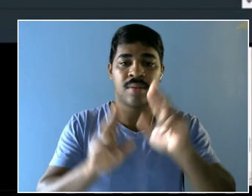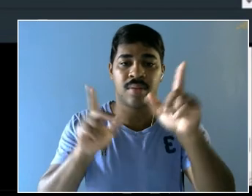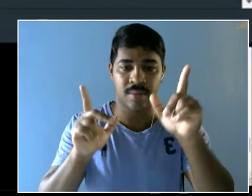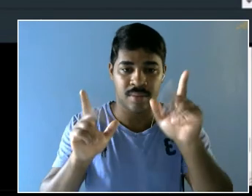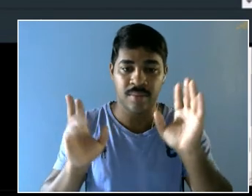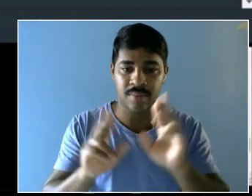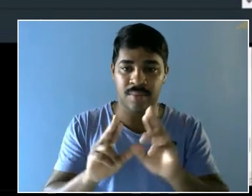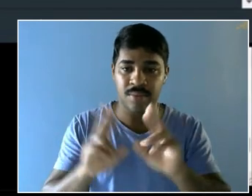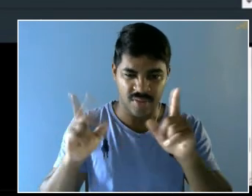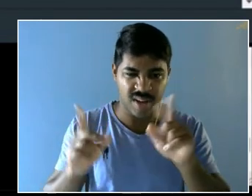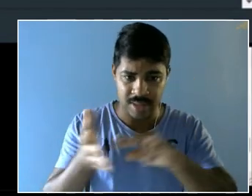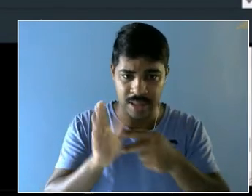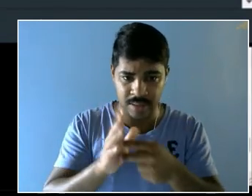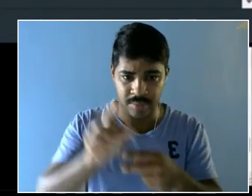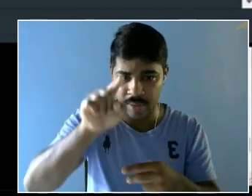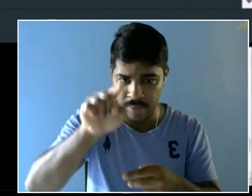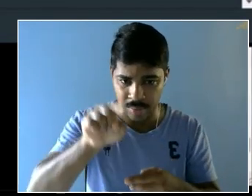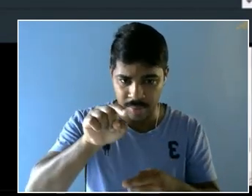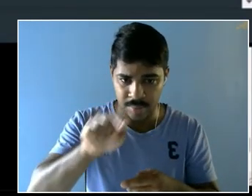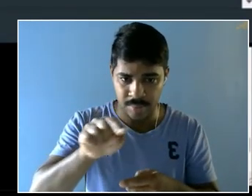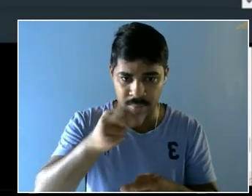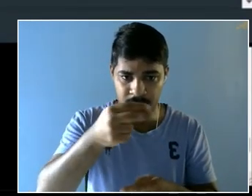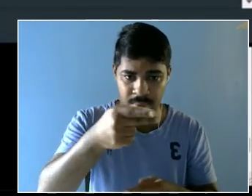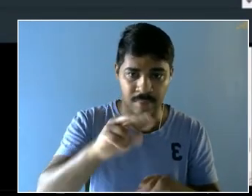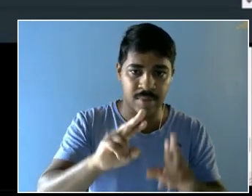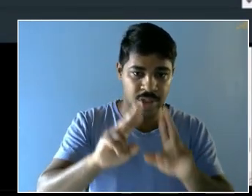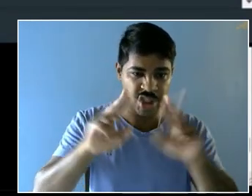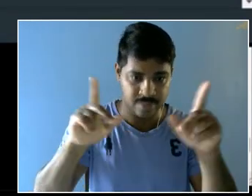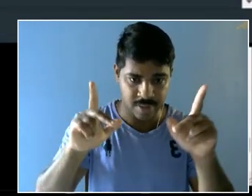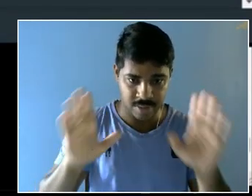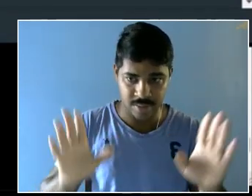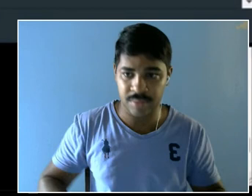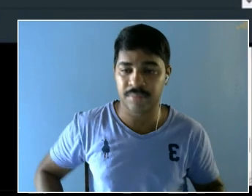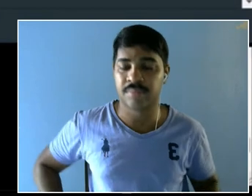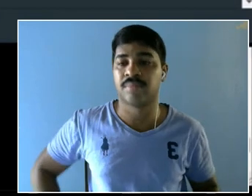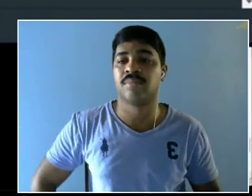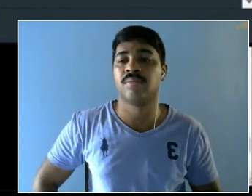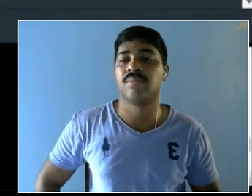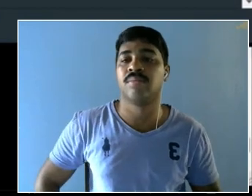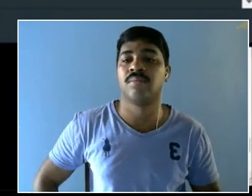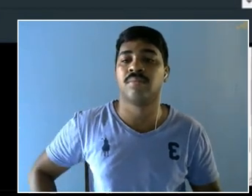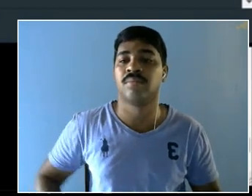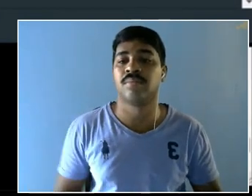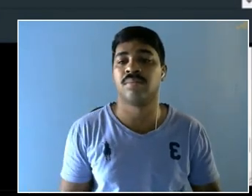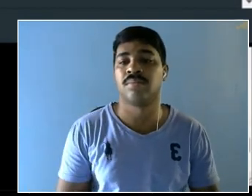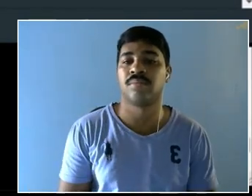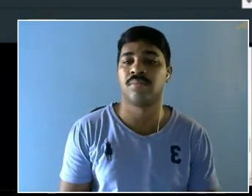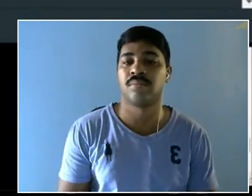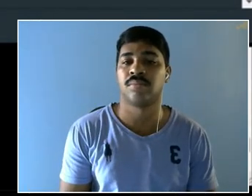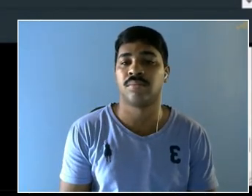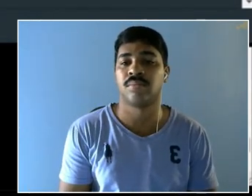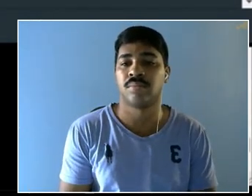batata 1, 2, 3. Vai repetir tudo que tiver dentro das chaves. Então eu vou colocar chaves em volta do escreve e leia.